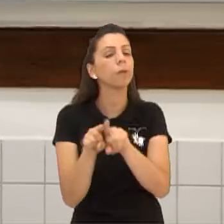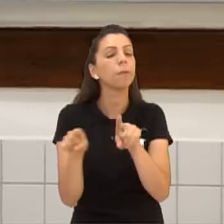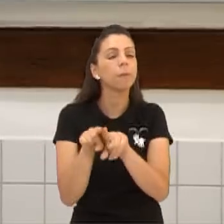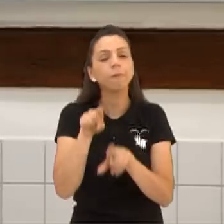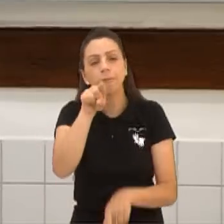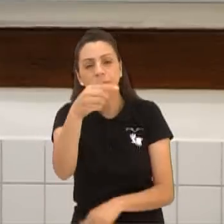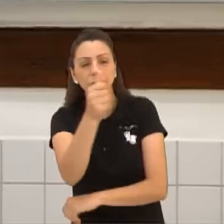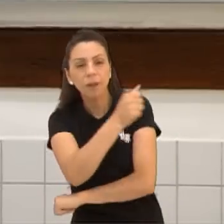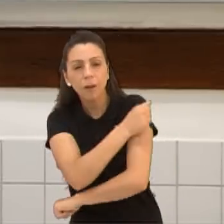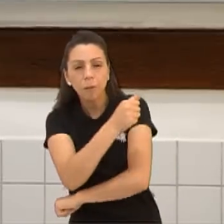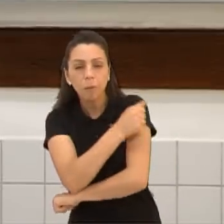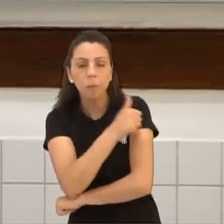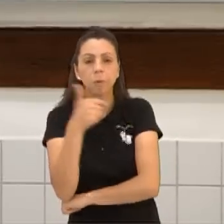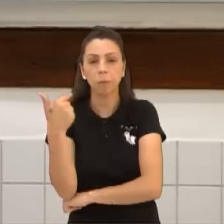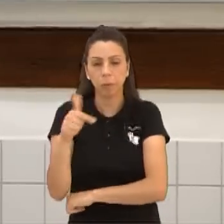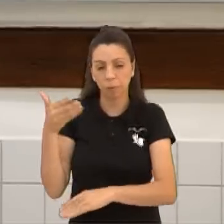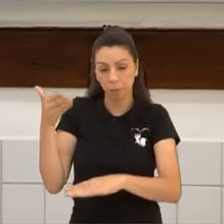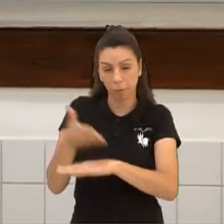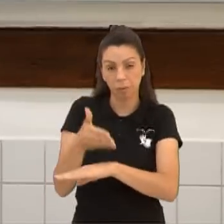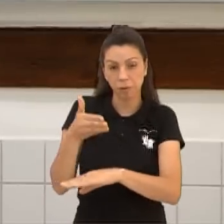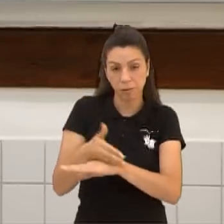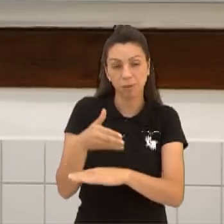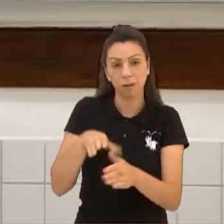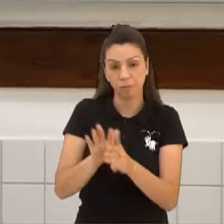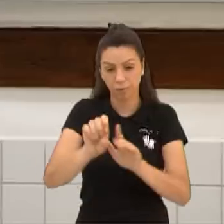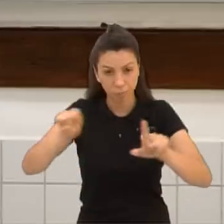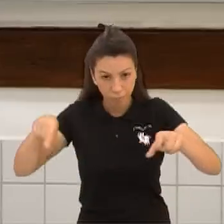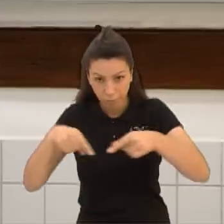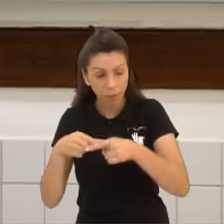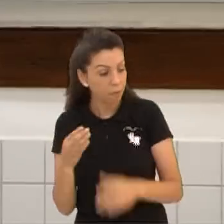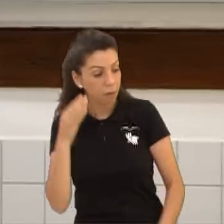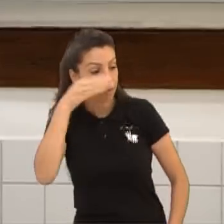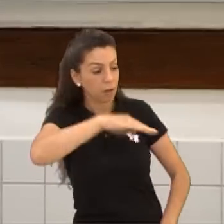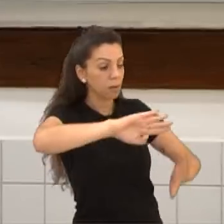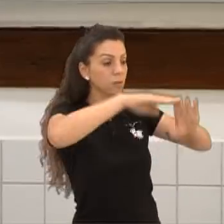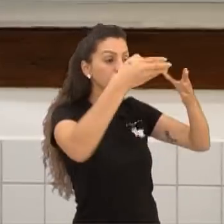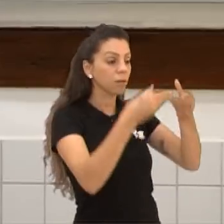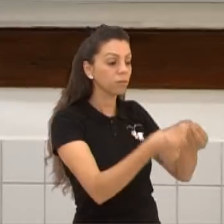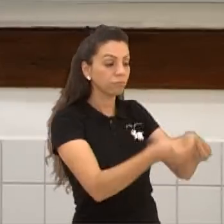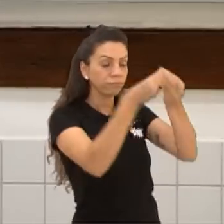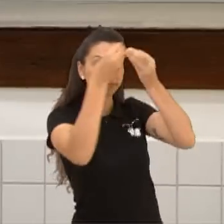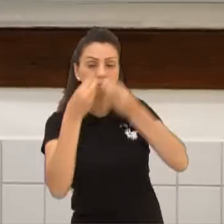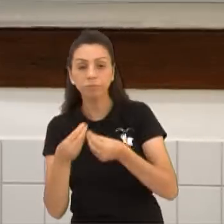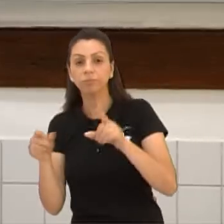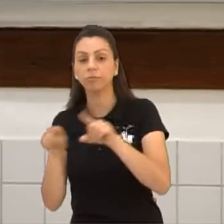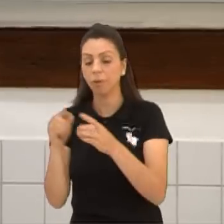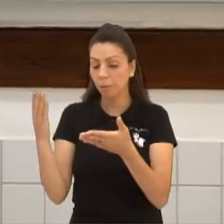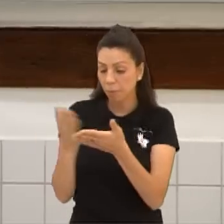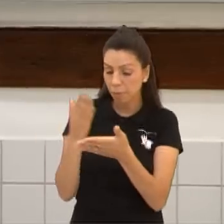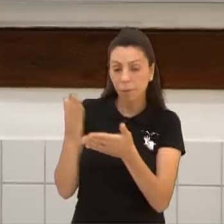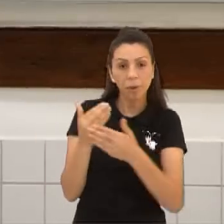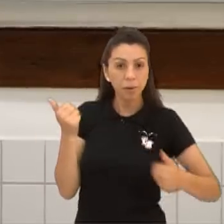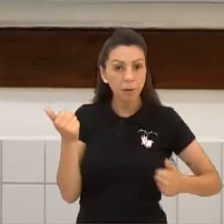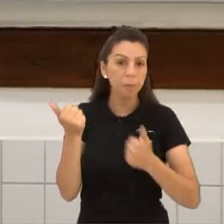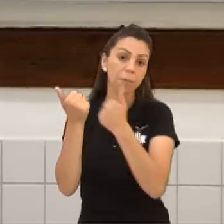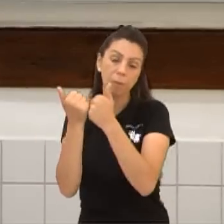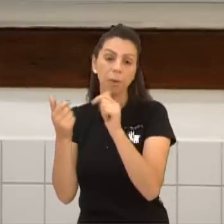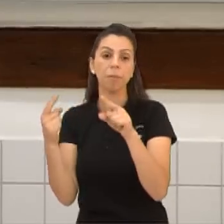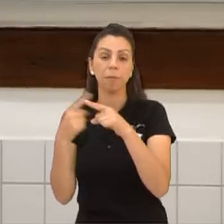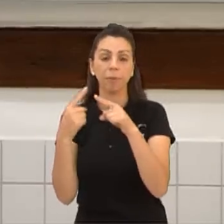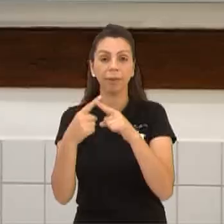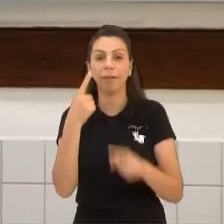caderno, caneta, pegue o material de apoio, convide os colegas, essa aula vai ser bastante importante e interessante. Também